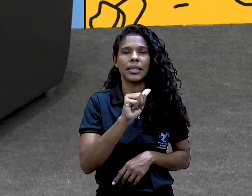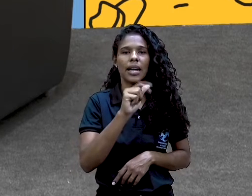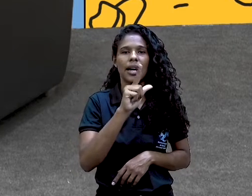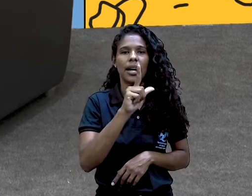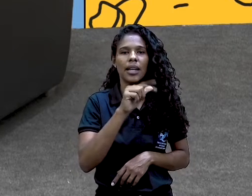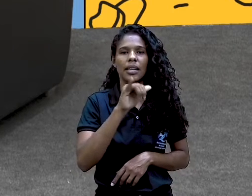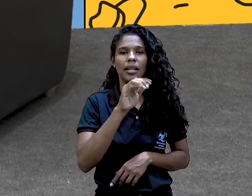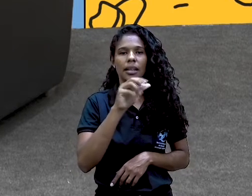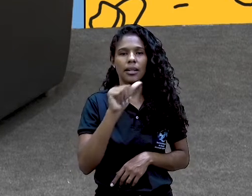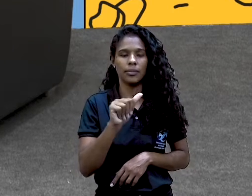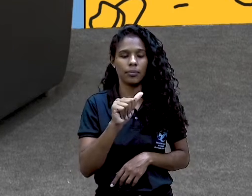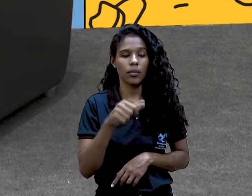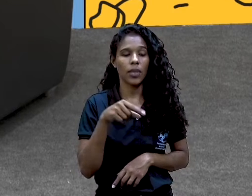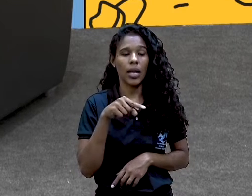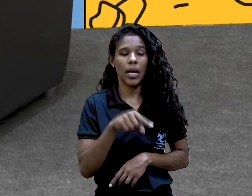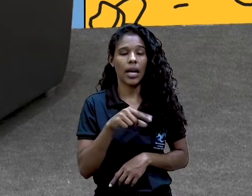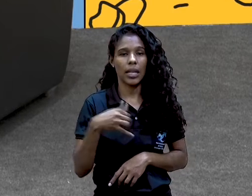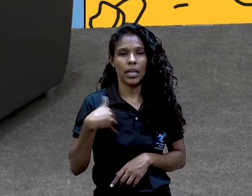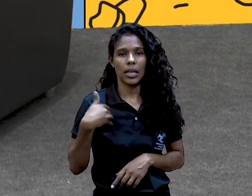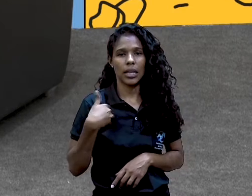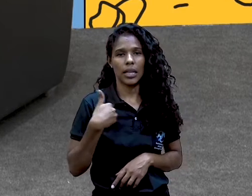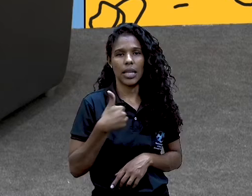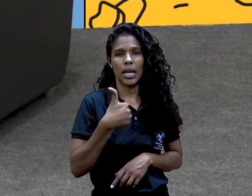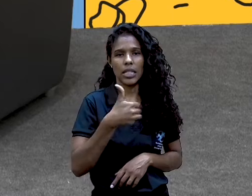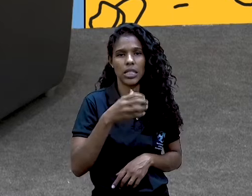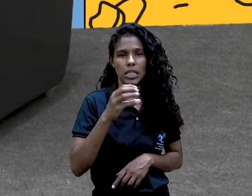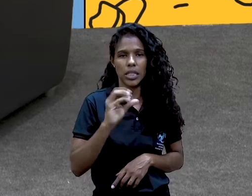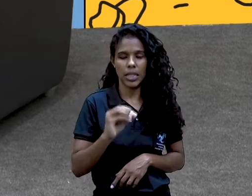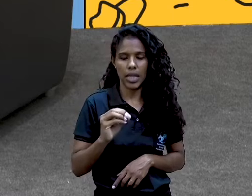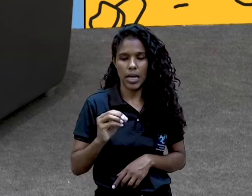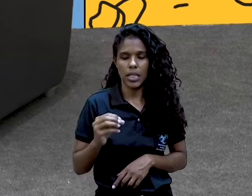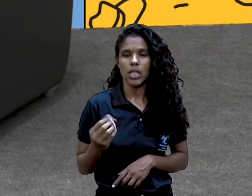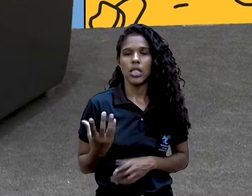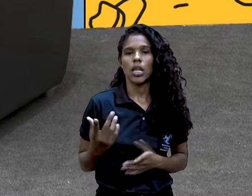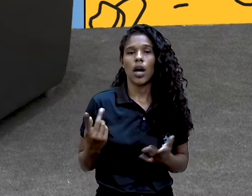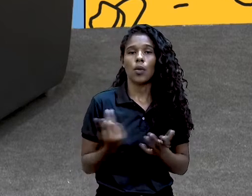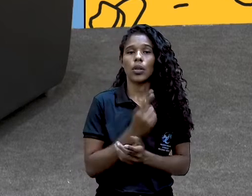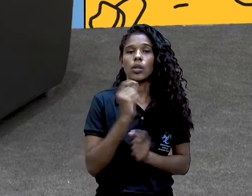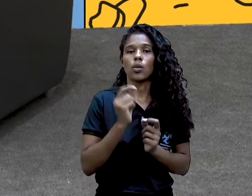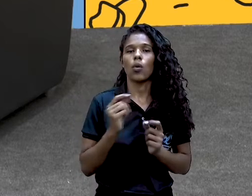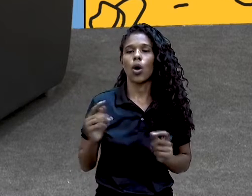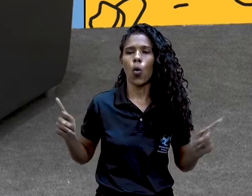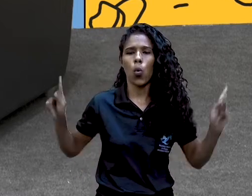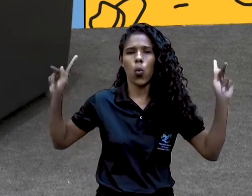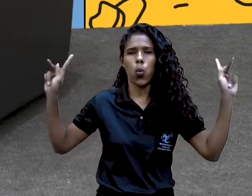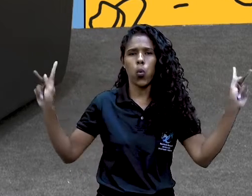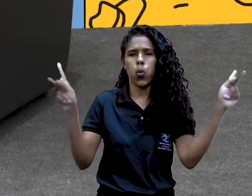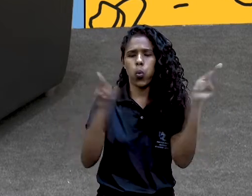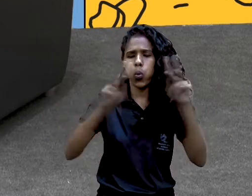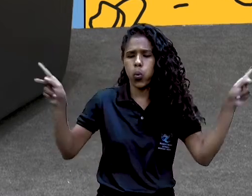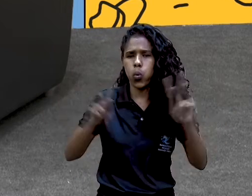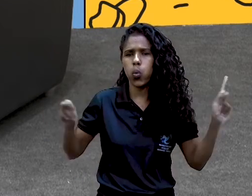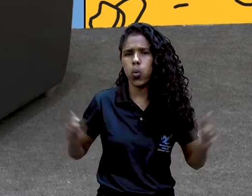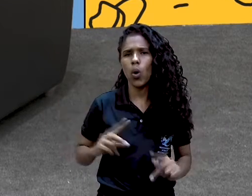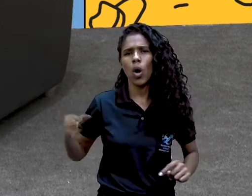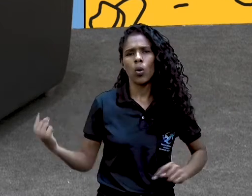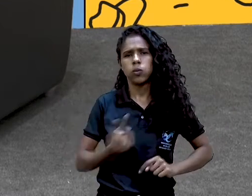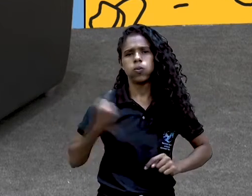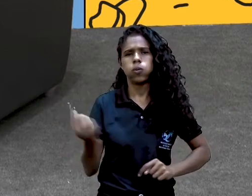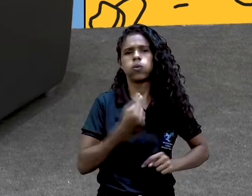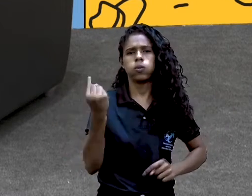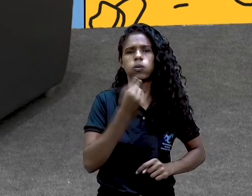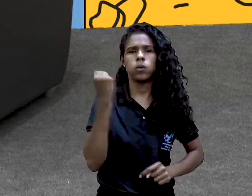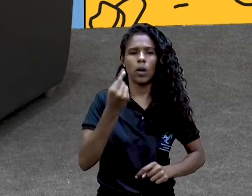anos, ela conseguiu arrecadar 10 bilhões de dólares para atender as vítimas desse furacão. Aí